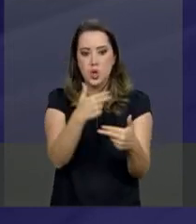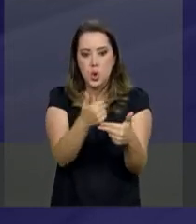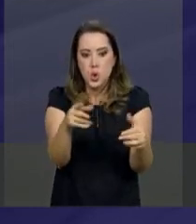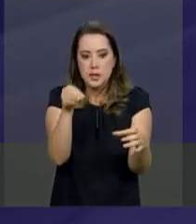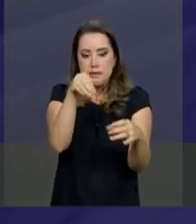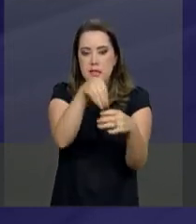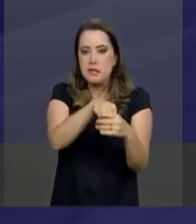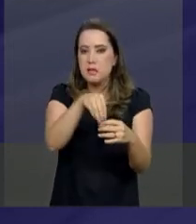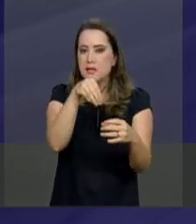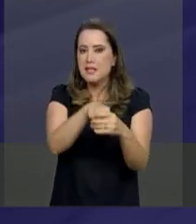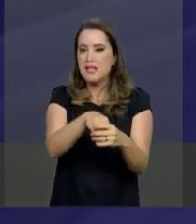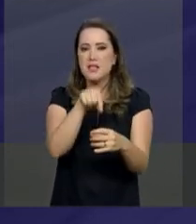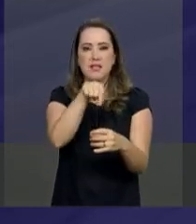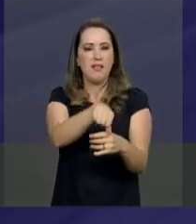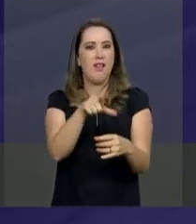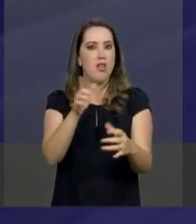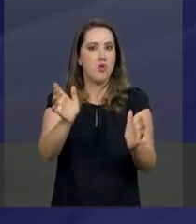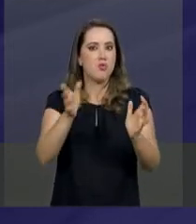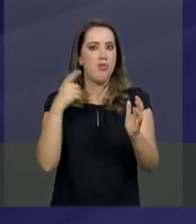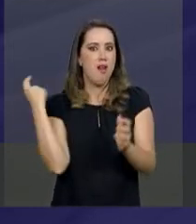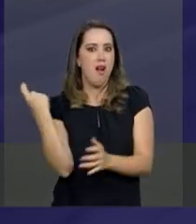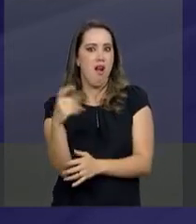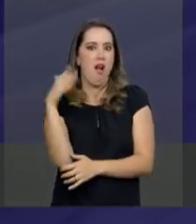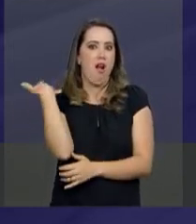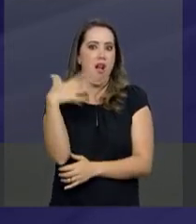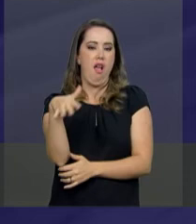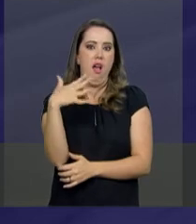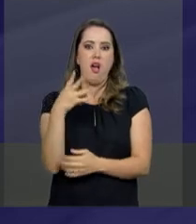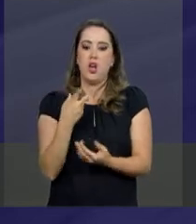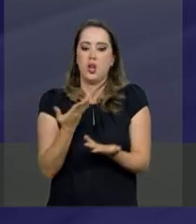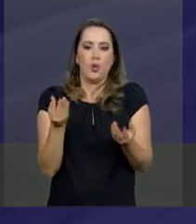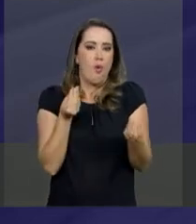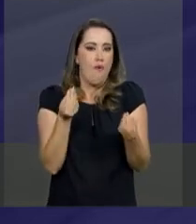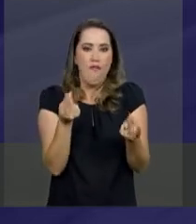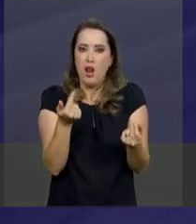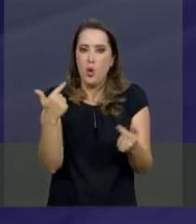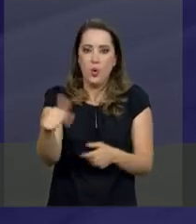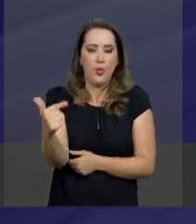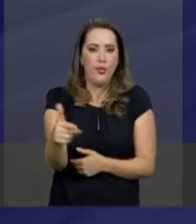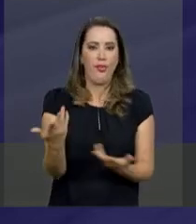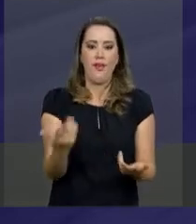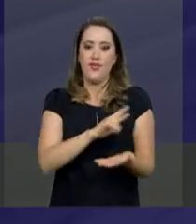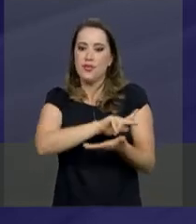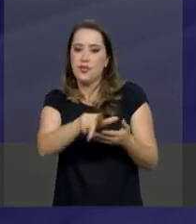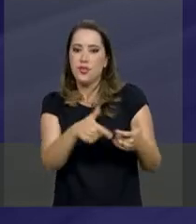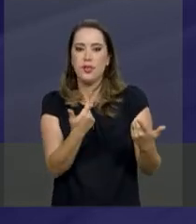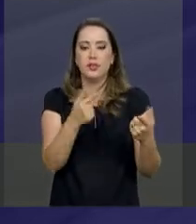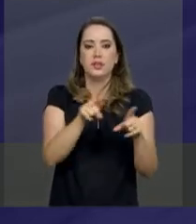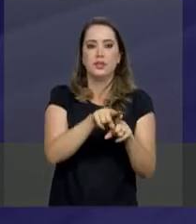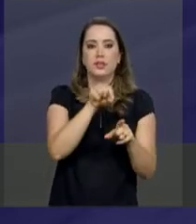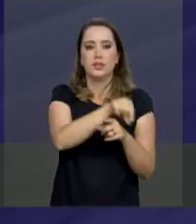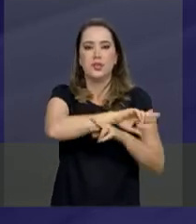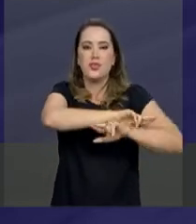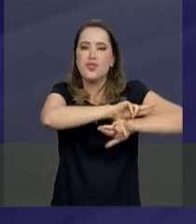com peças inestimáveis é das mais diferentes áreas da arqueologia paleontologia